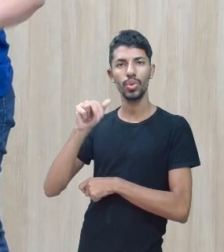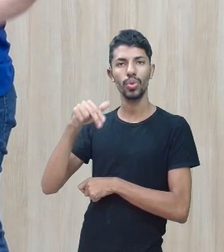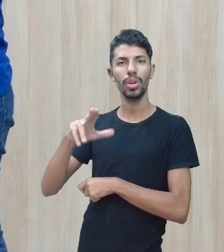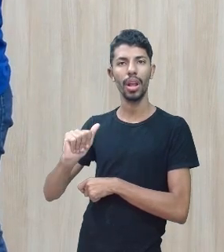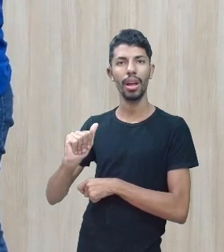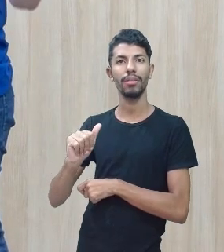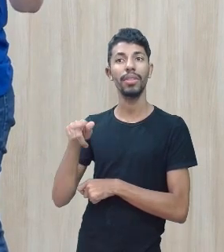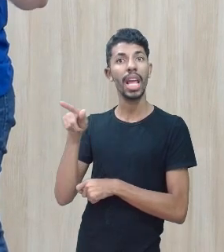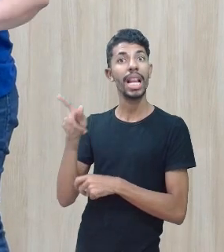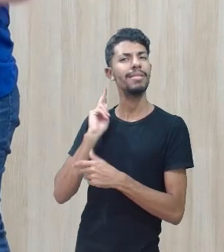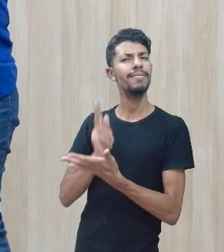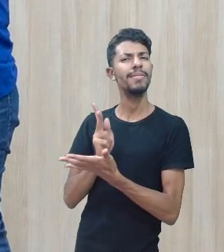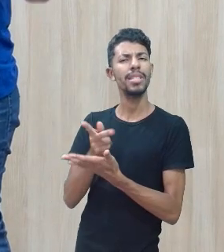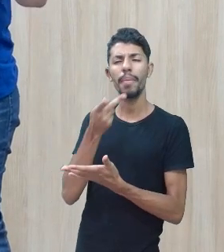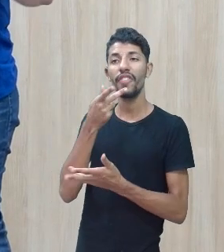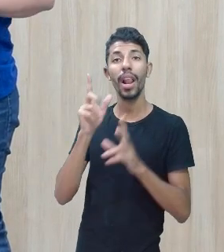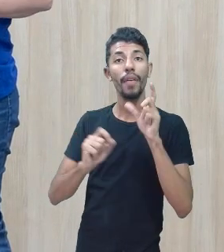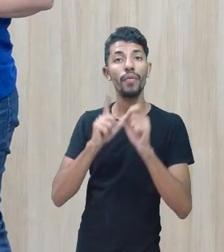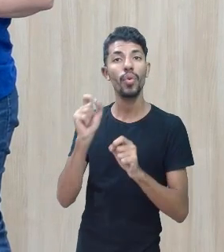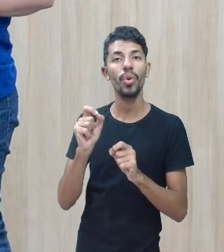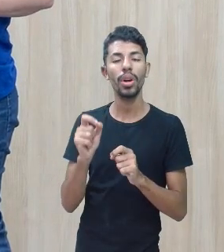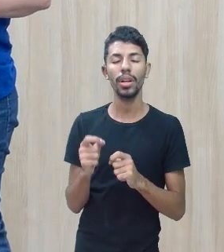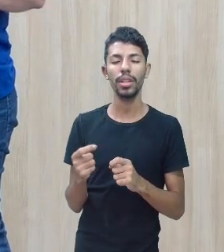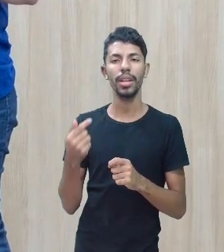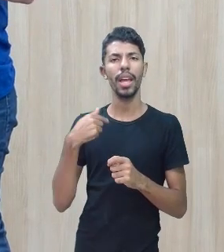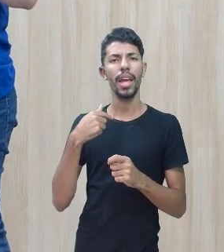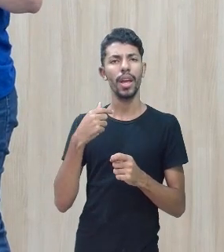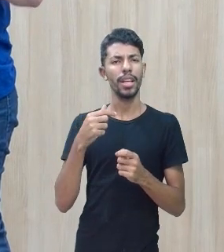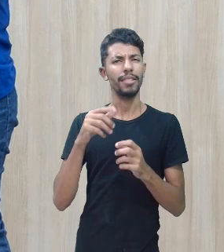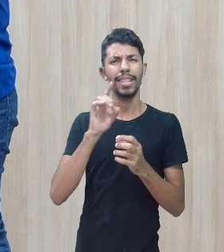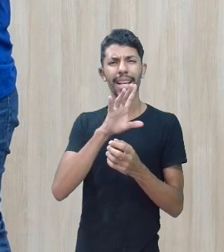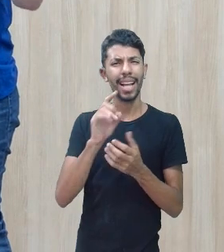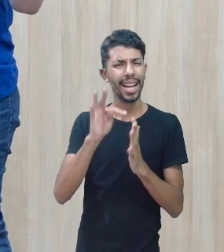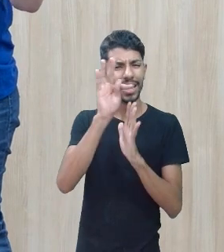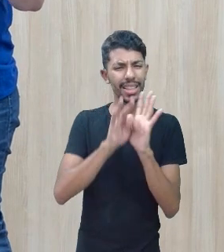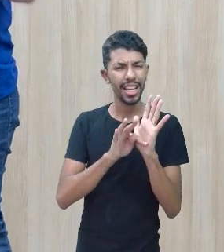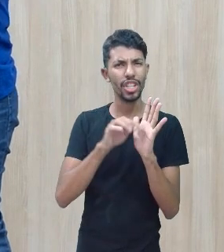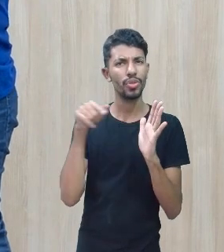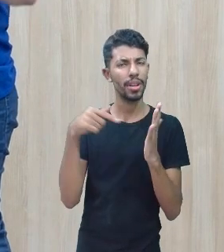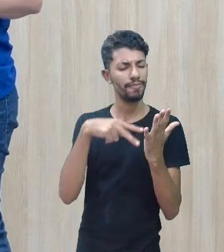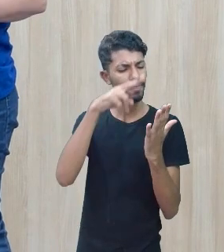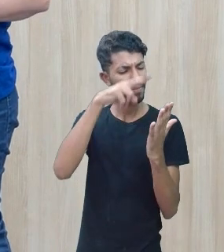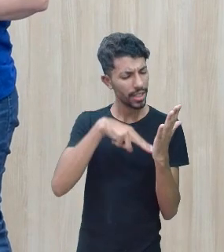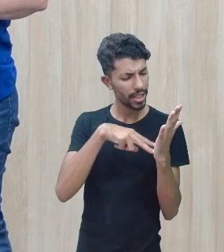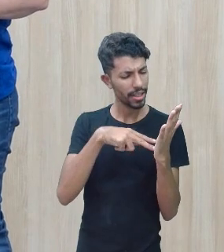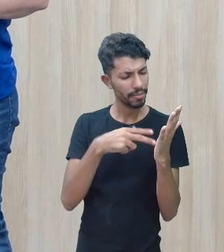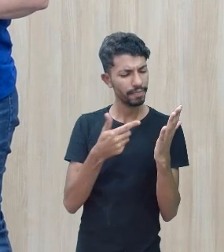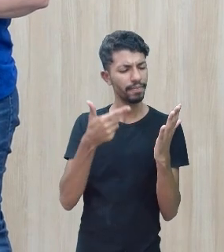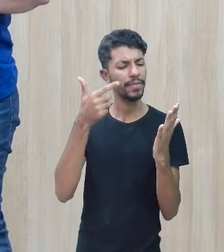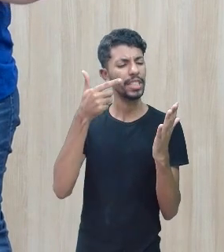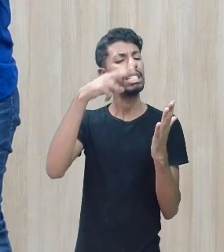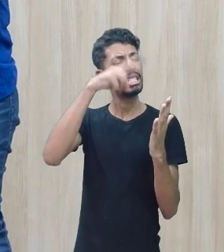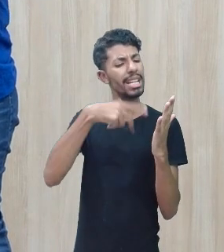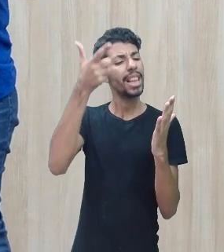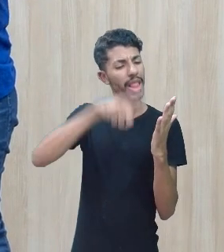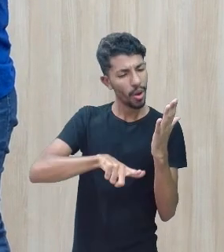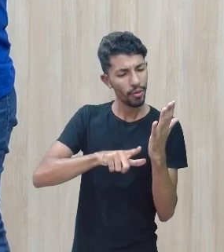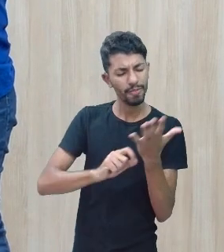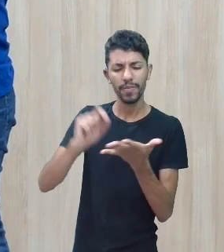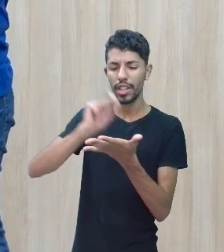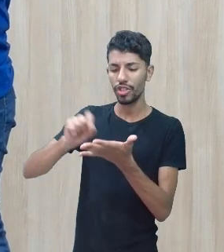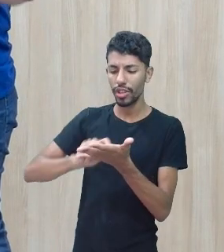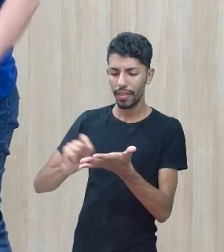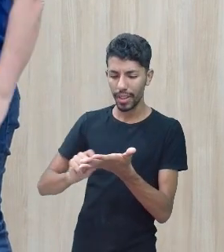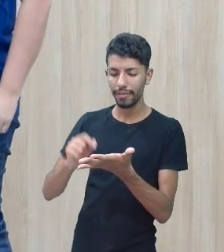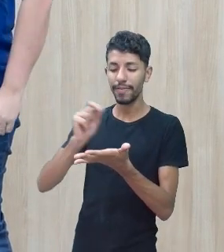lia, relia e reescrevia. Então, esse é um processo que nós temos que fazer sempre. Isso gera